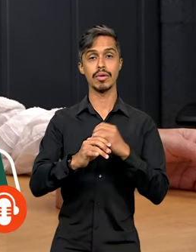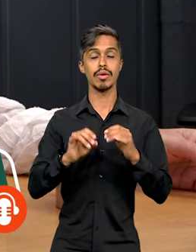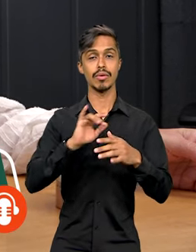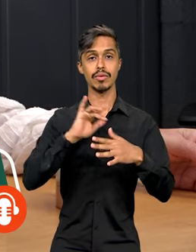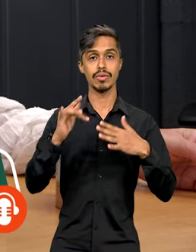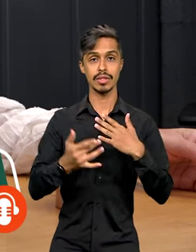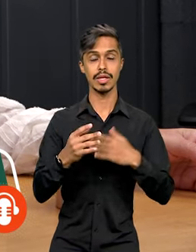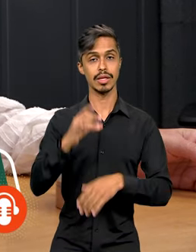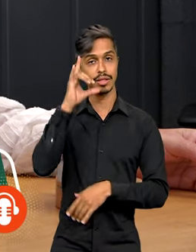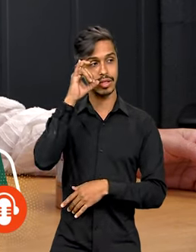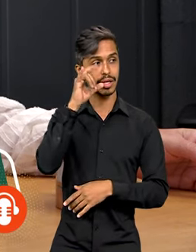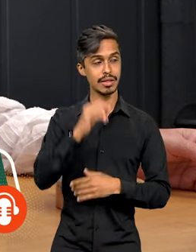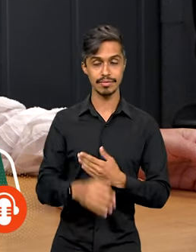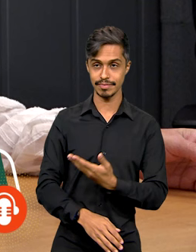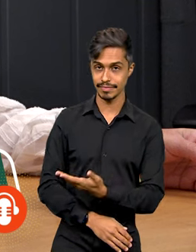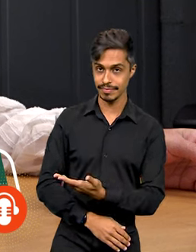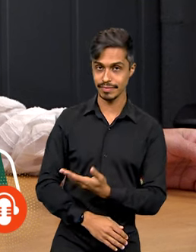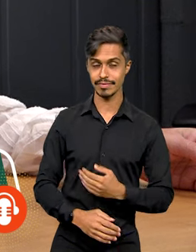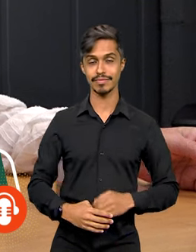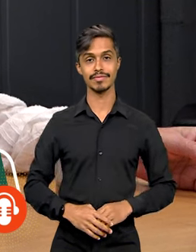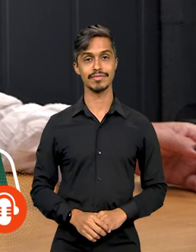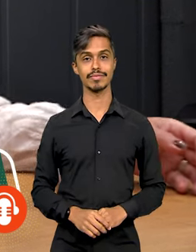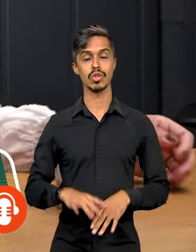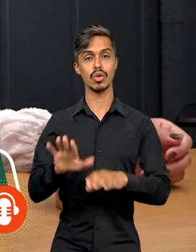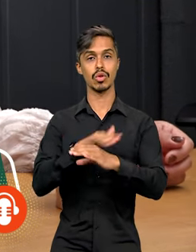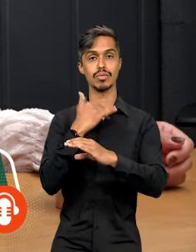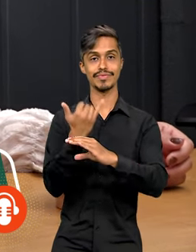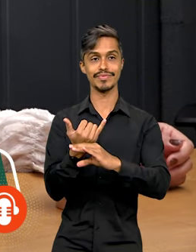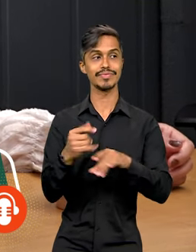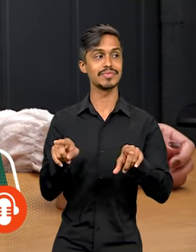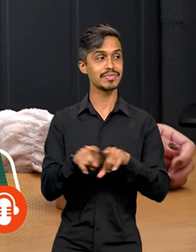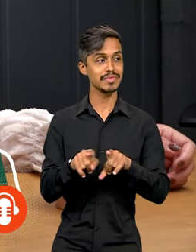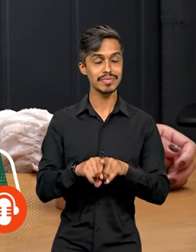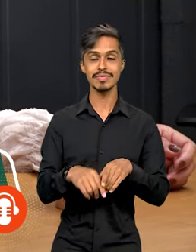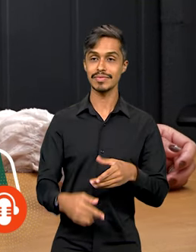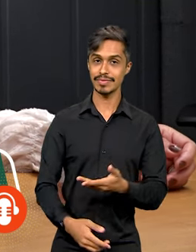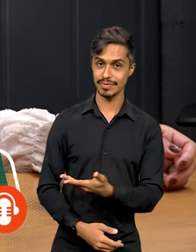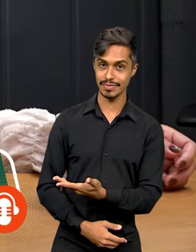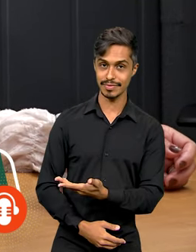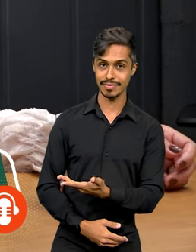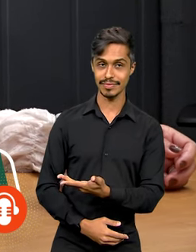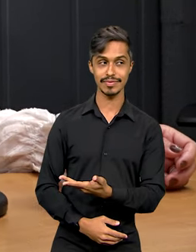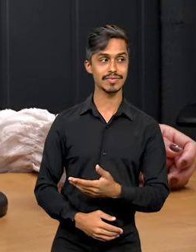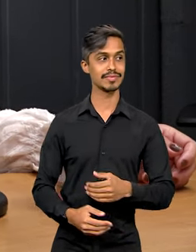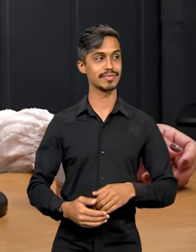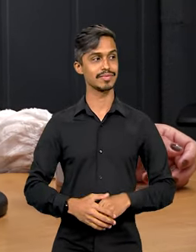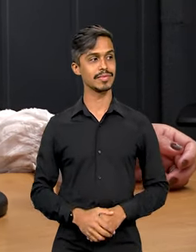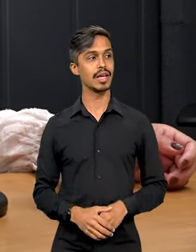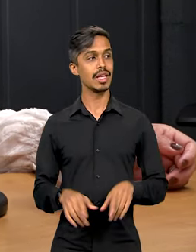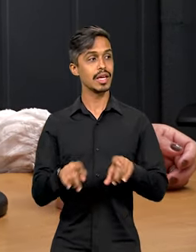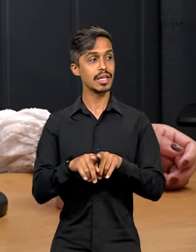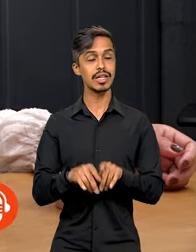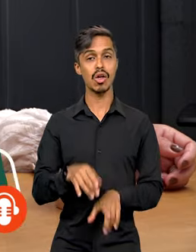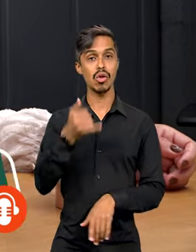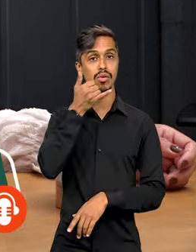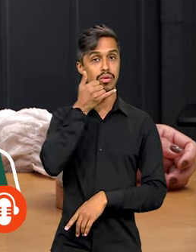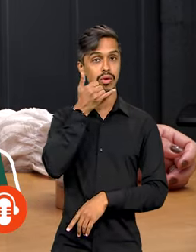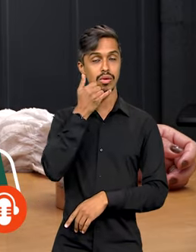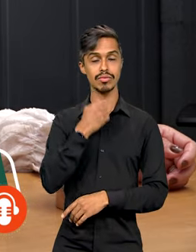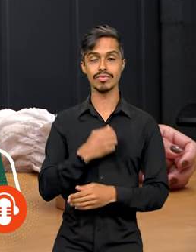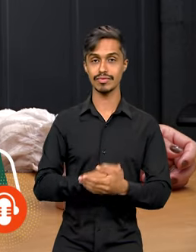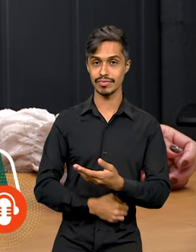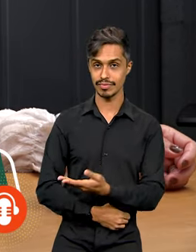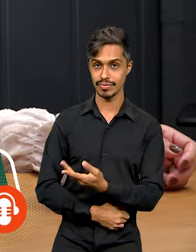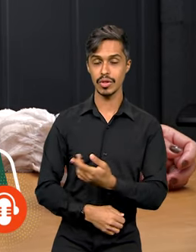pelo @ms BR no YouTube no @m desenvolvimento e no disque social